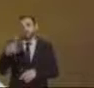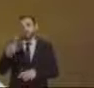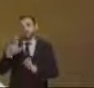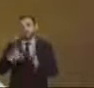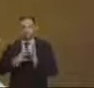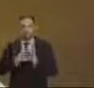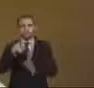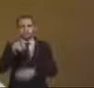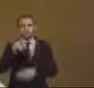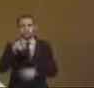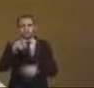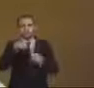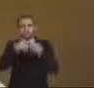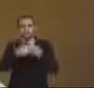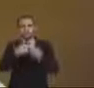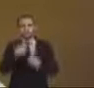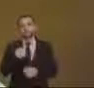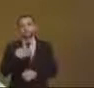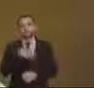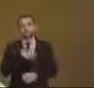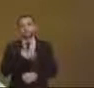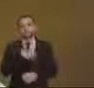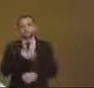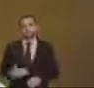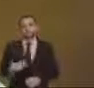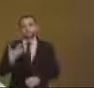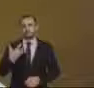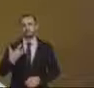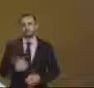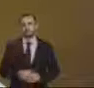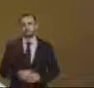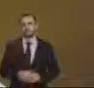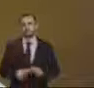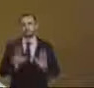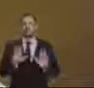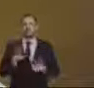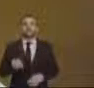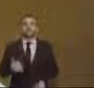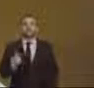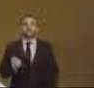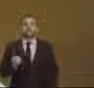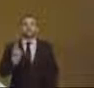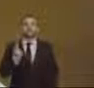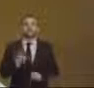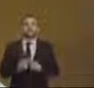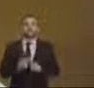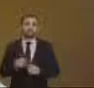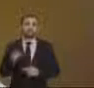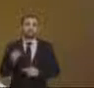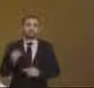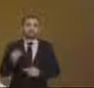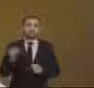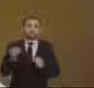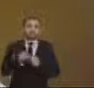é filiado, e com muita honra eu faço isso. Estranho, que essa operação tenha sido